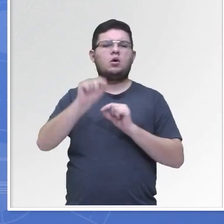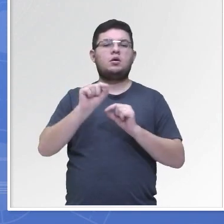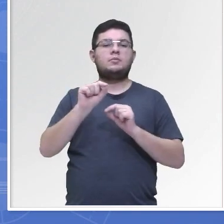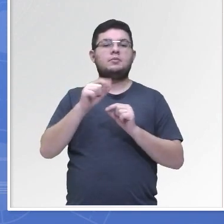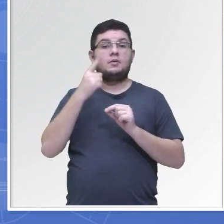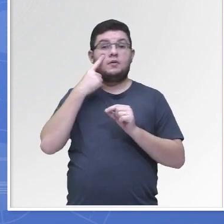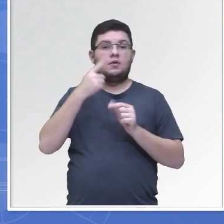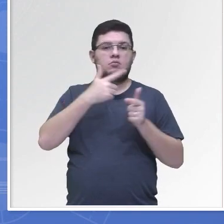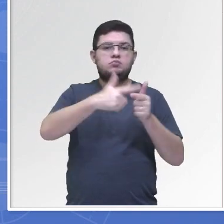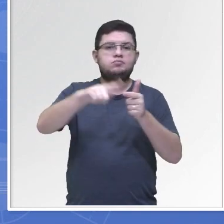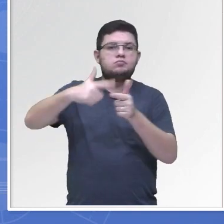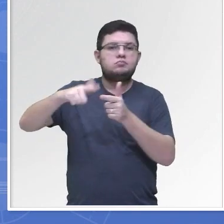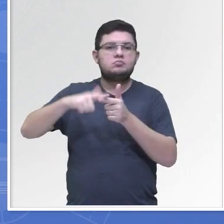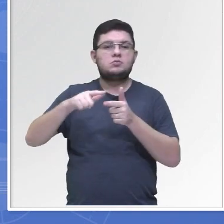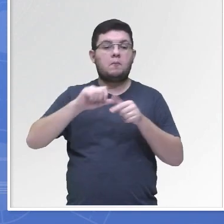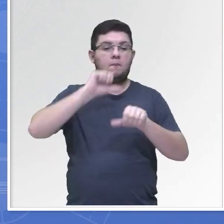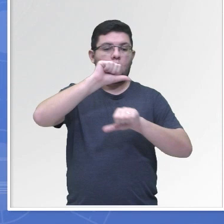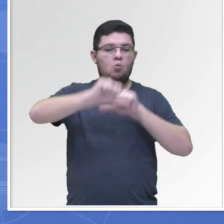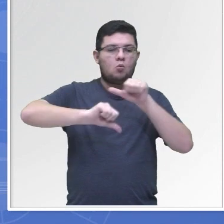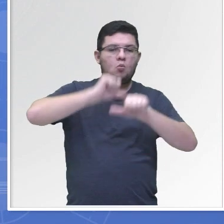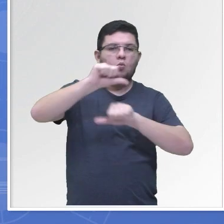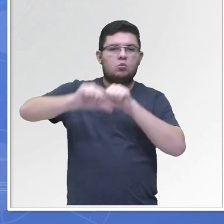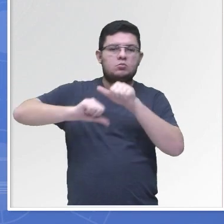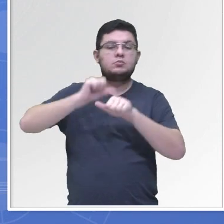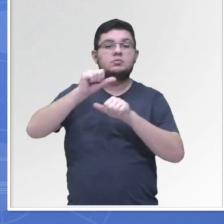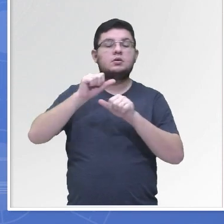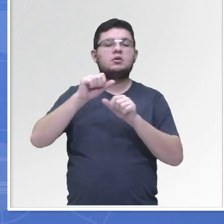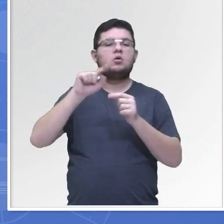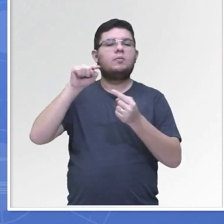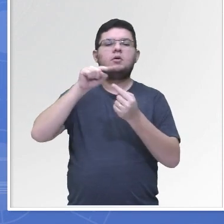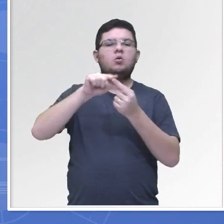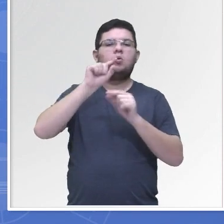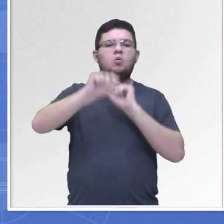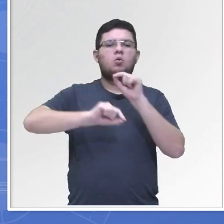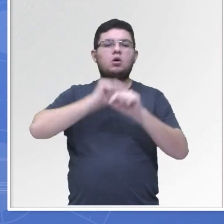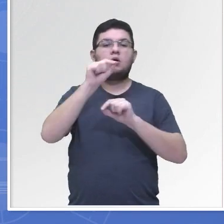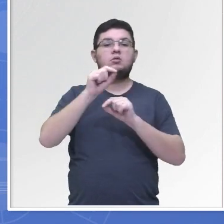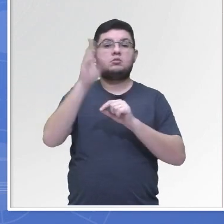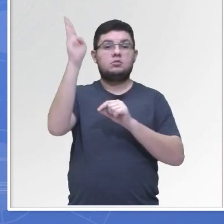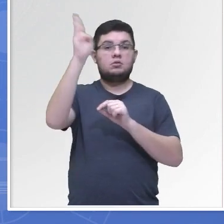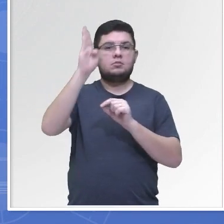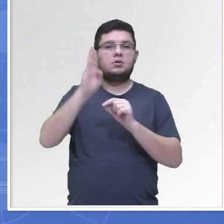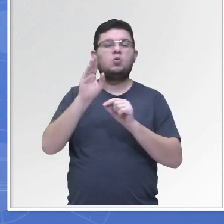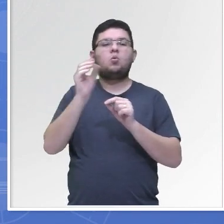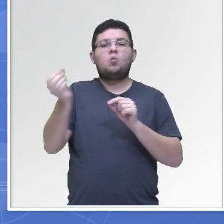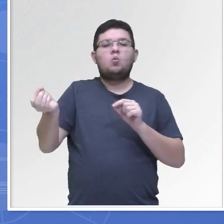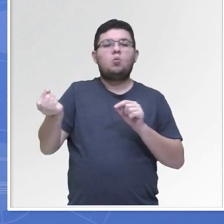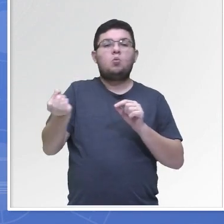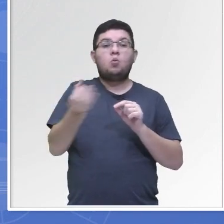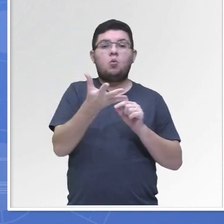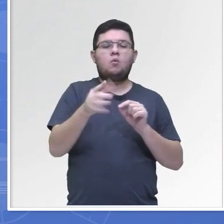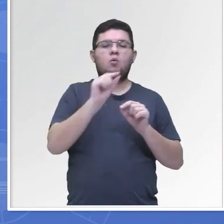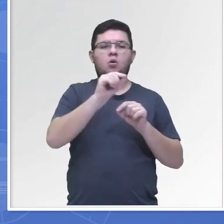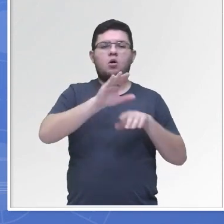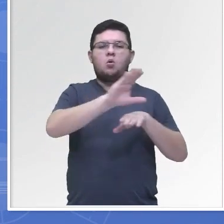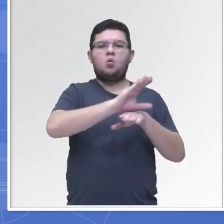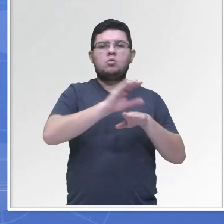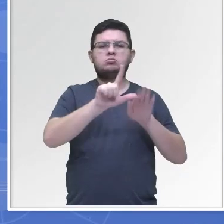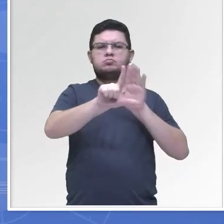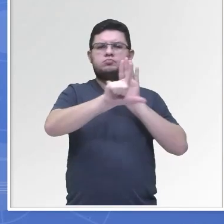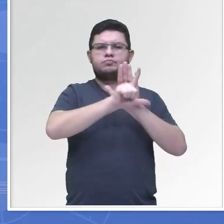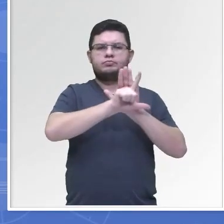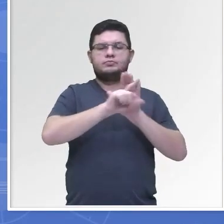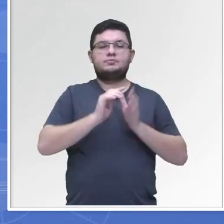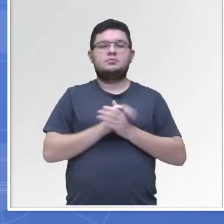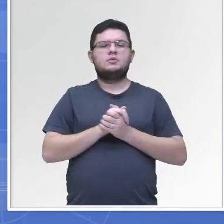criados pela transição e dirigir o país até que fosse redigida uma nova Constituição. Por quê? Gente, vocês imaginem